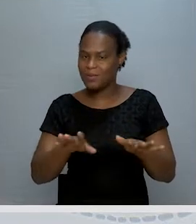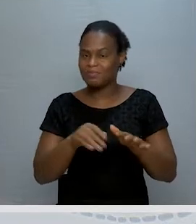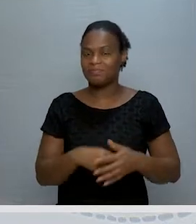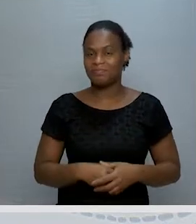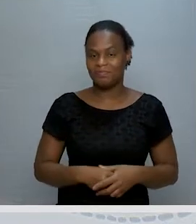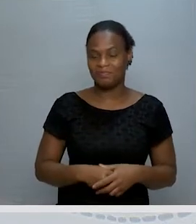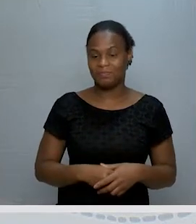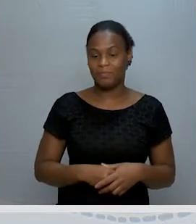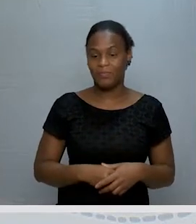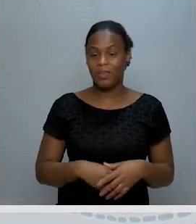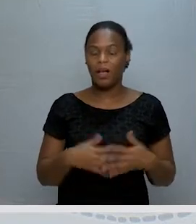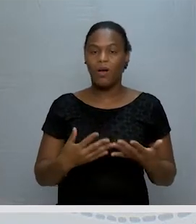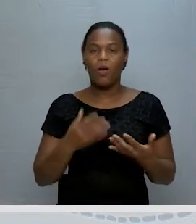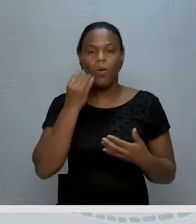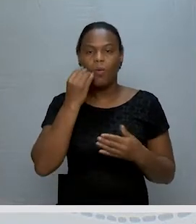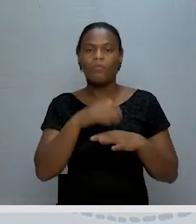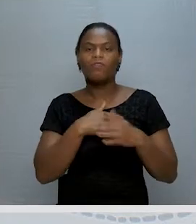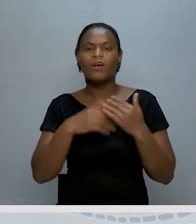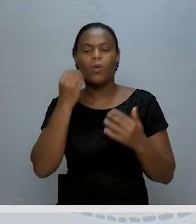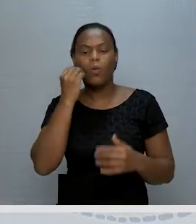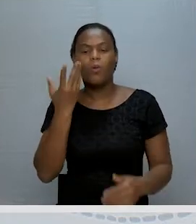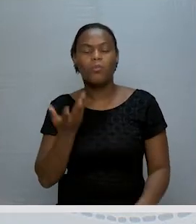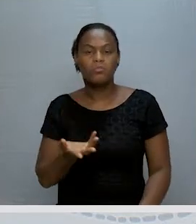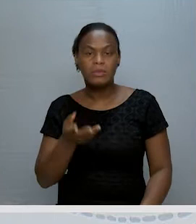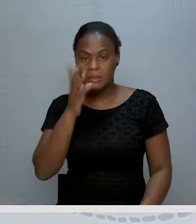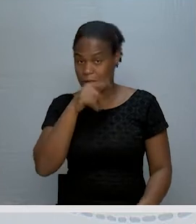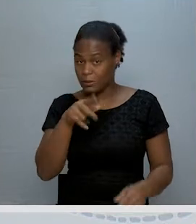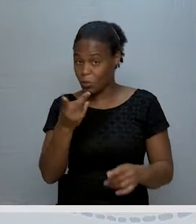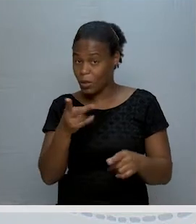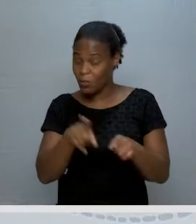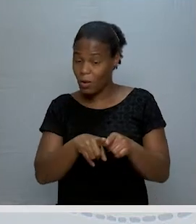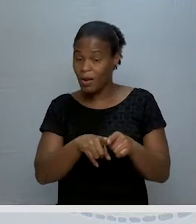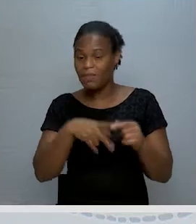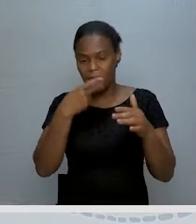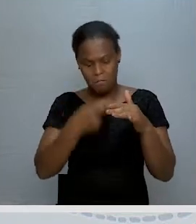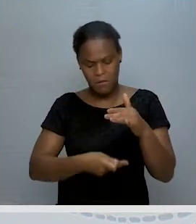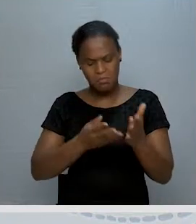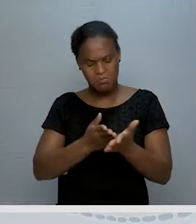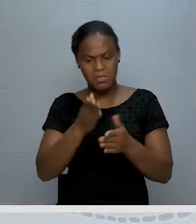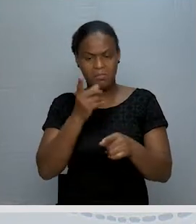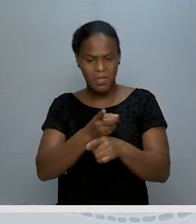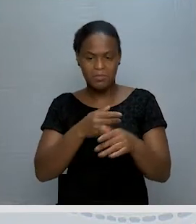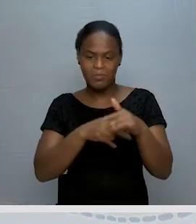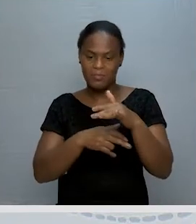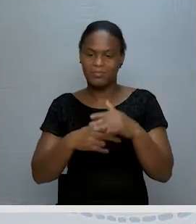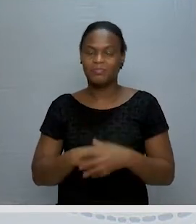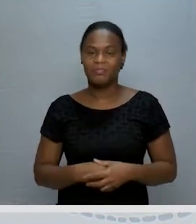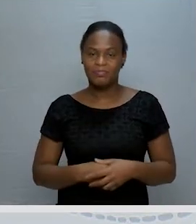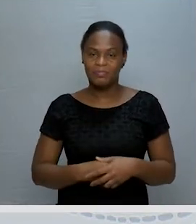iguais. Isso. Como é que fazemos quando os denominadores são iguais? Exatamente.